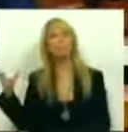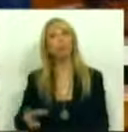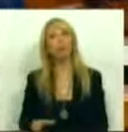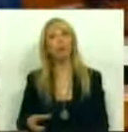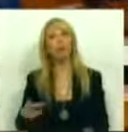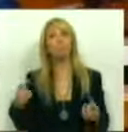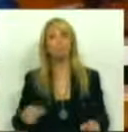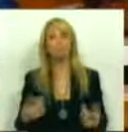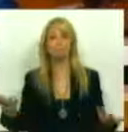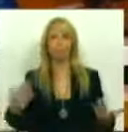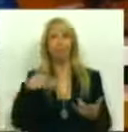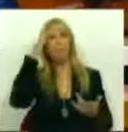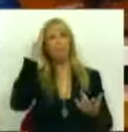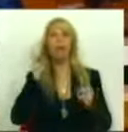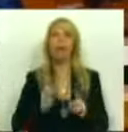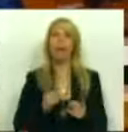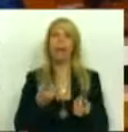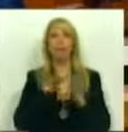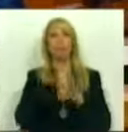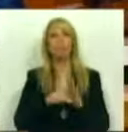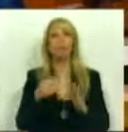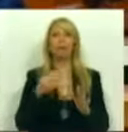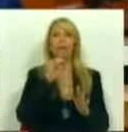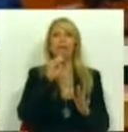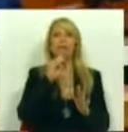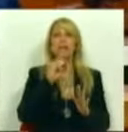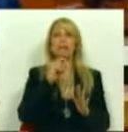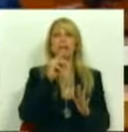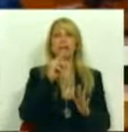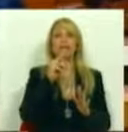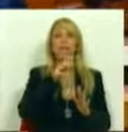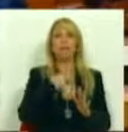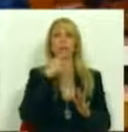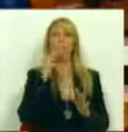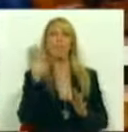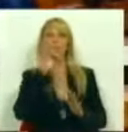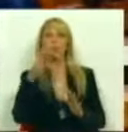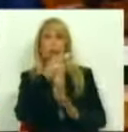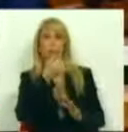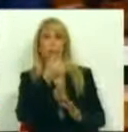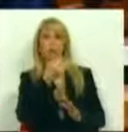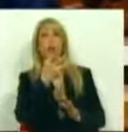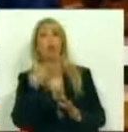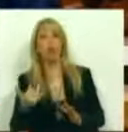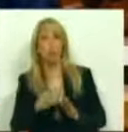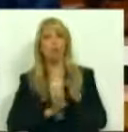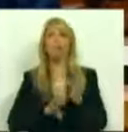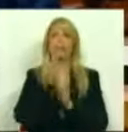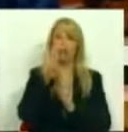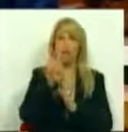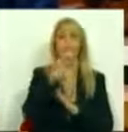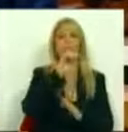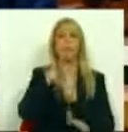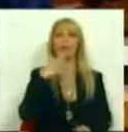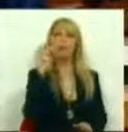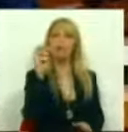terá, com estas projeções, uma retração em 2012 de 3,3% e um crescimento em 2013 de